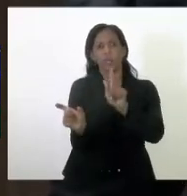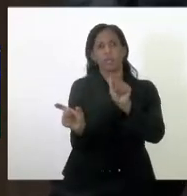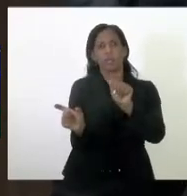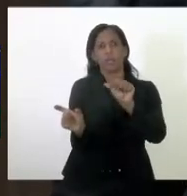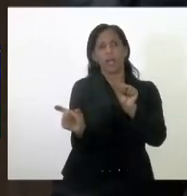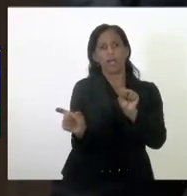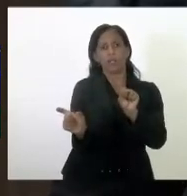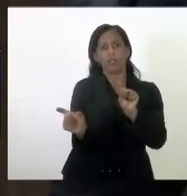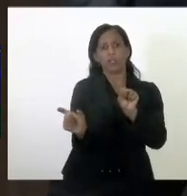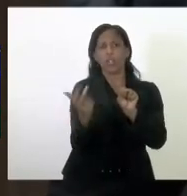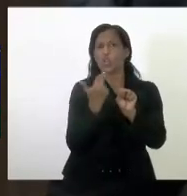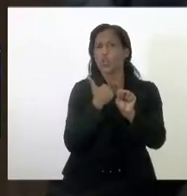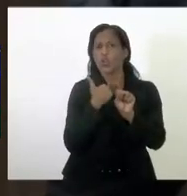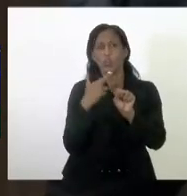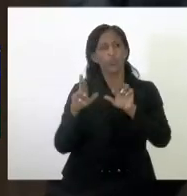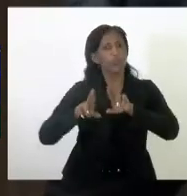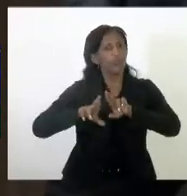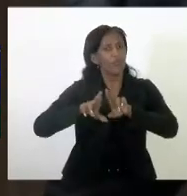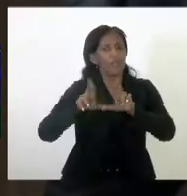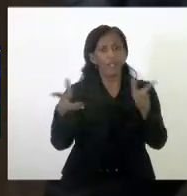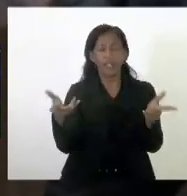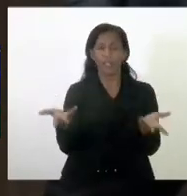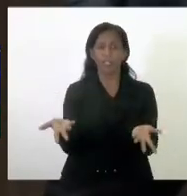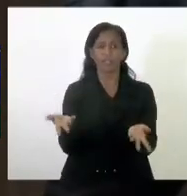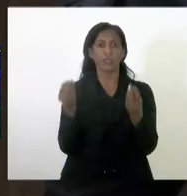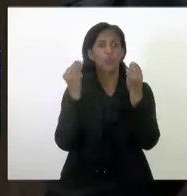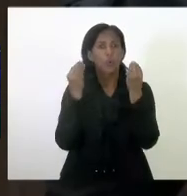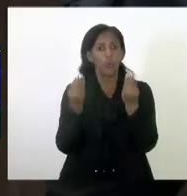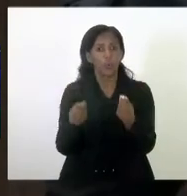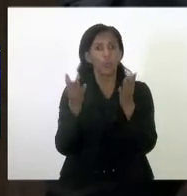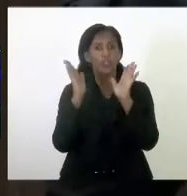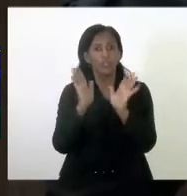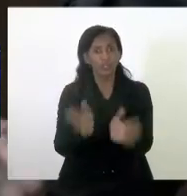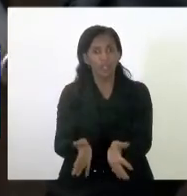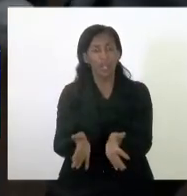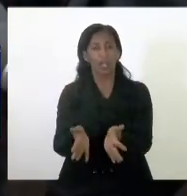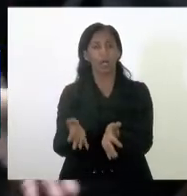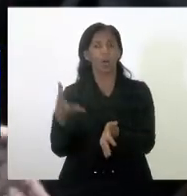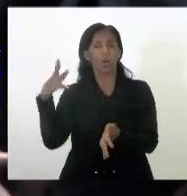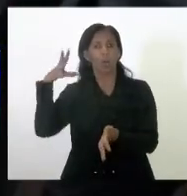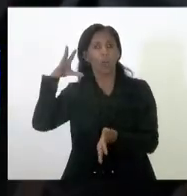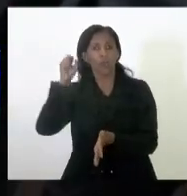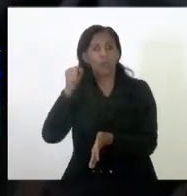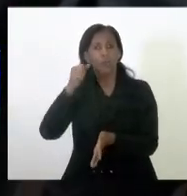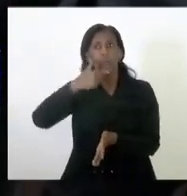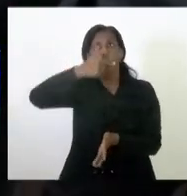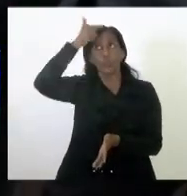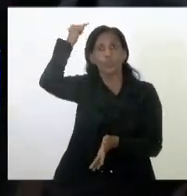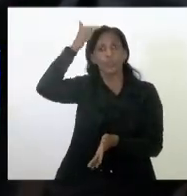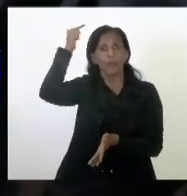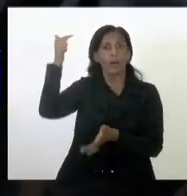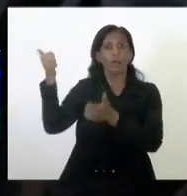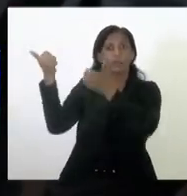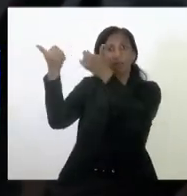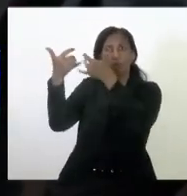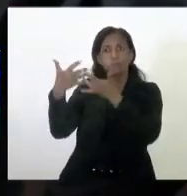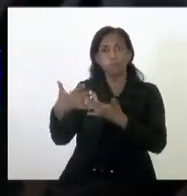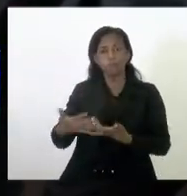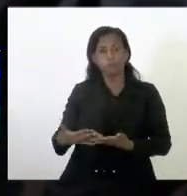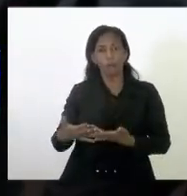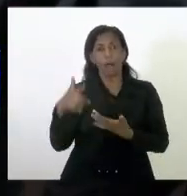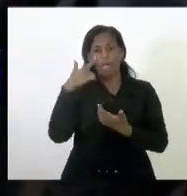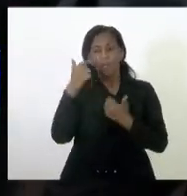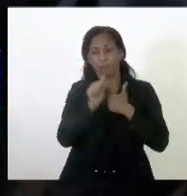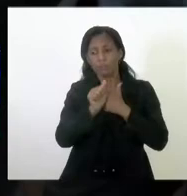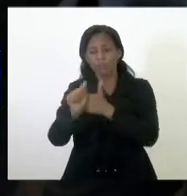E não pode ser diferente do que nós acabamos de discutir depois de ouvir o deputado Luiz Paulo com vasta experiência sobre o que nós estamos acompanhando a respeito do